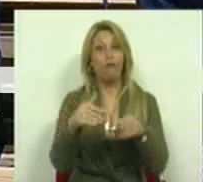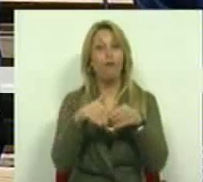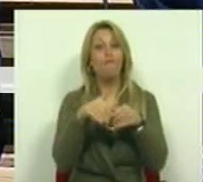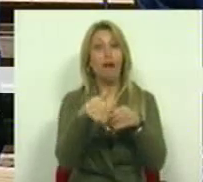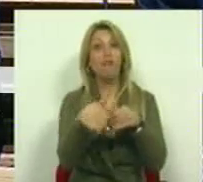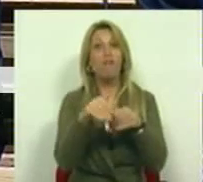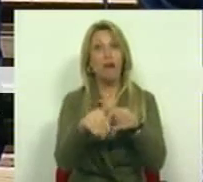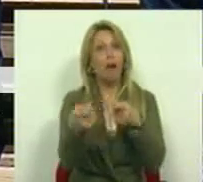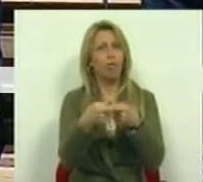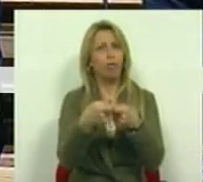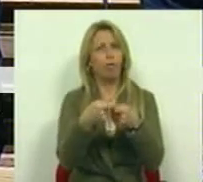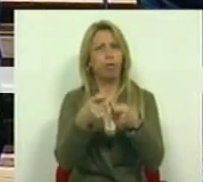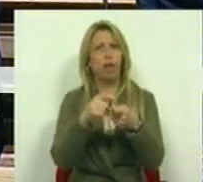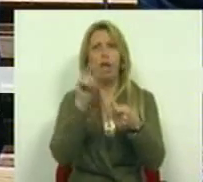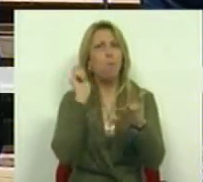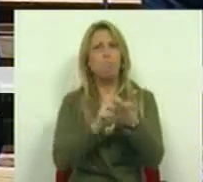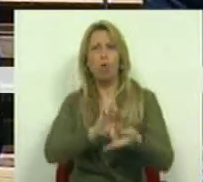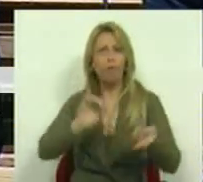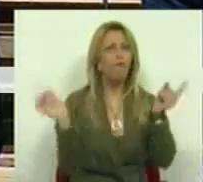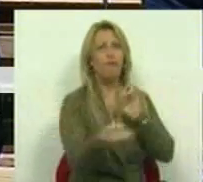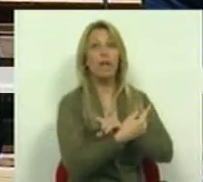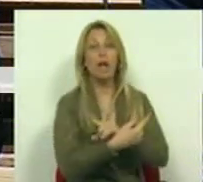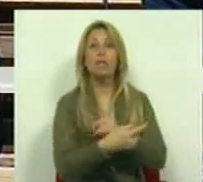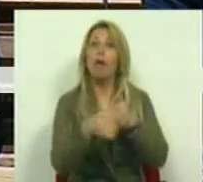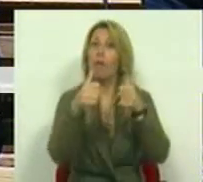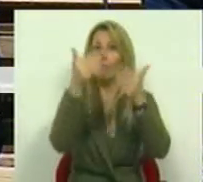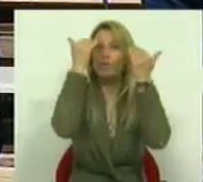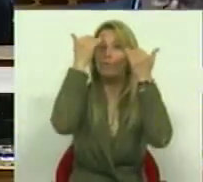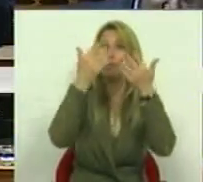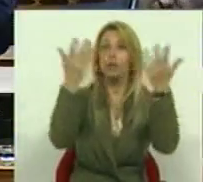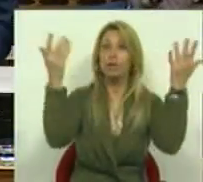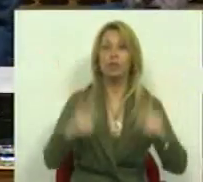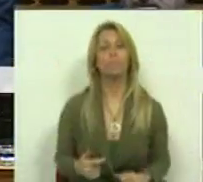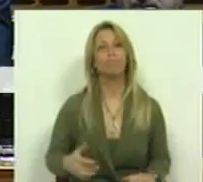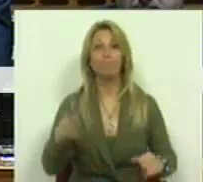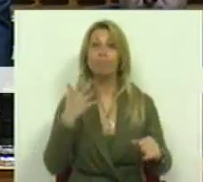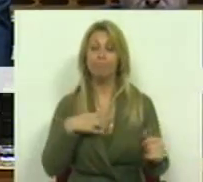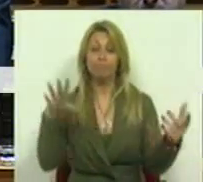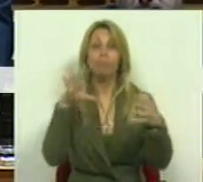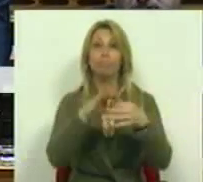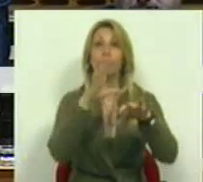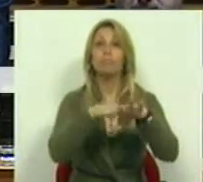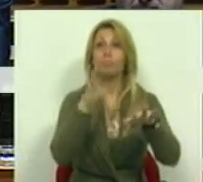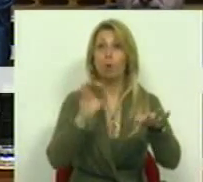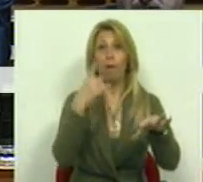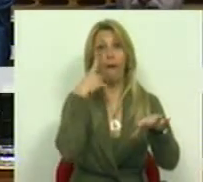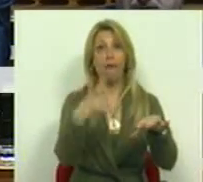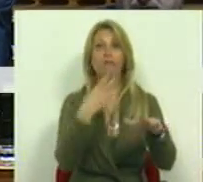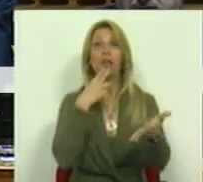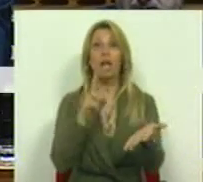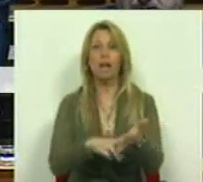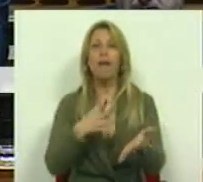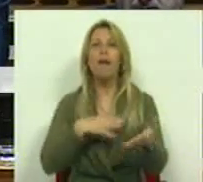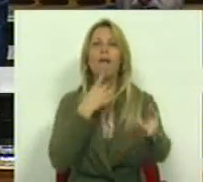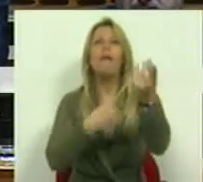Boas notícias, portanto. E eu queria, face a esta percepção da realidade, interrogá-lo sobre